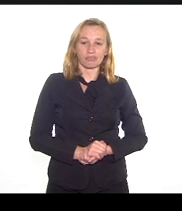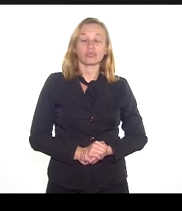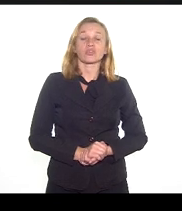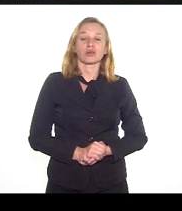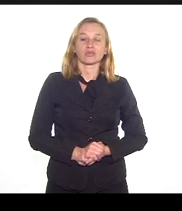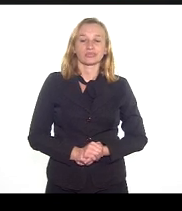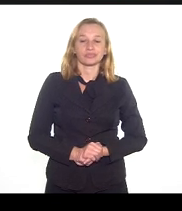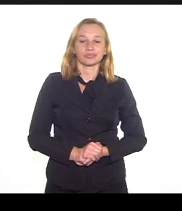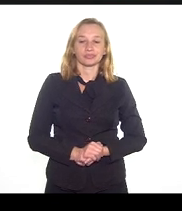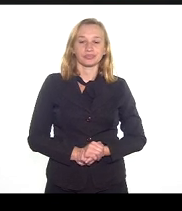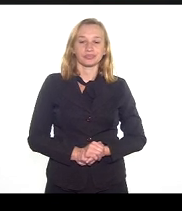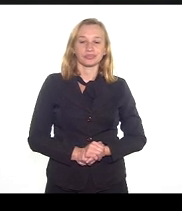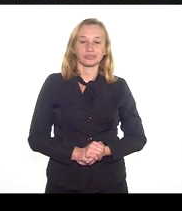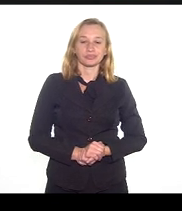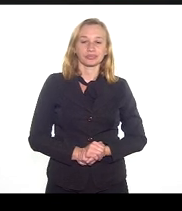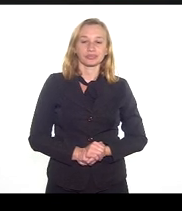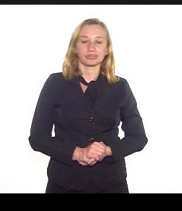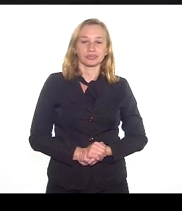Vamos